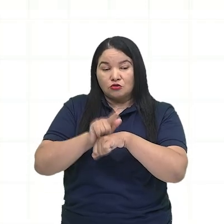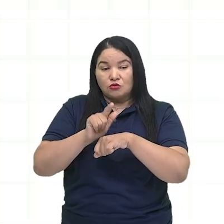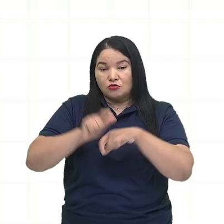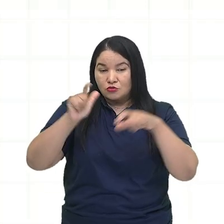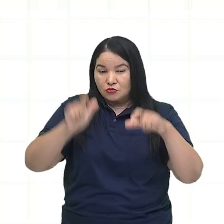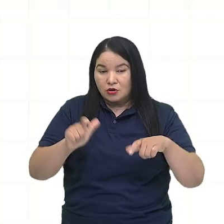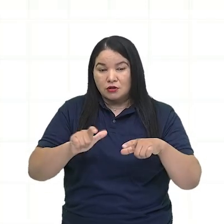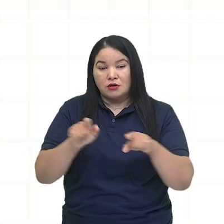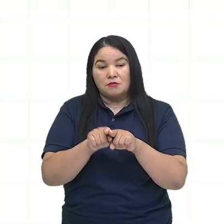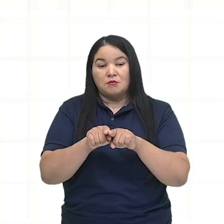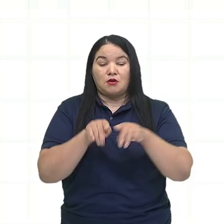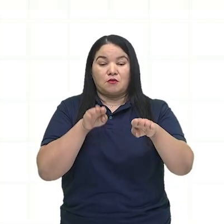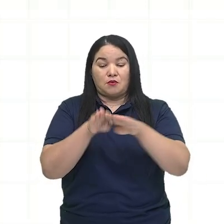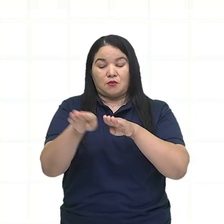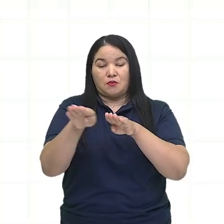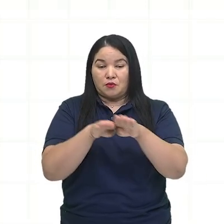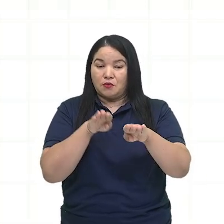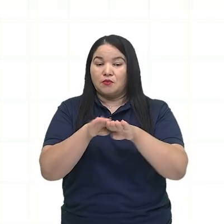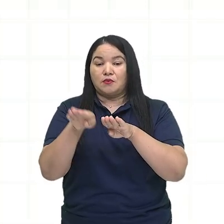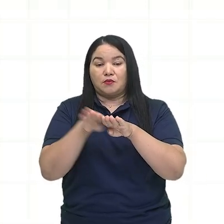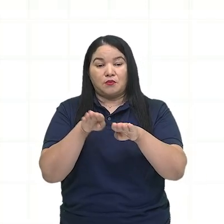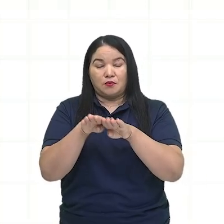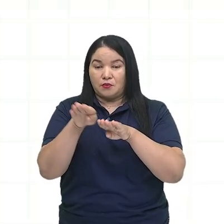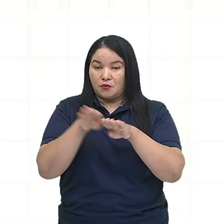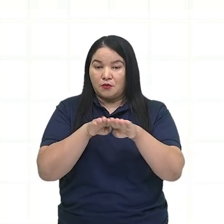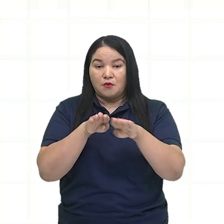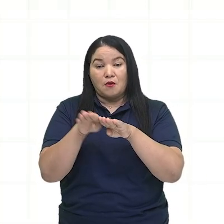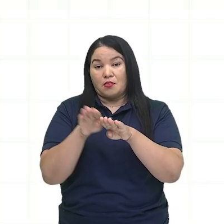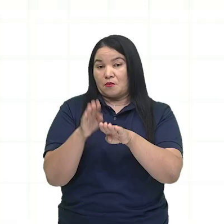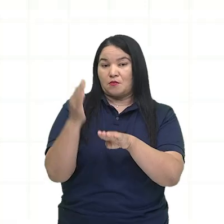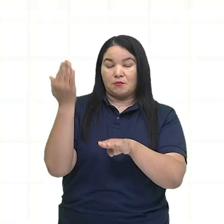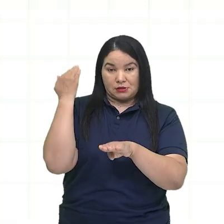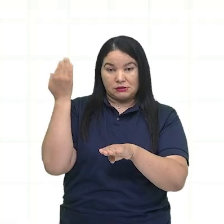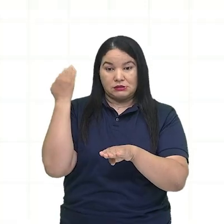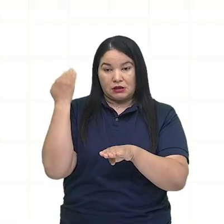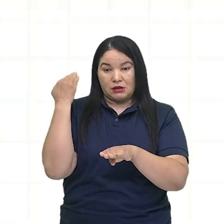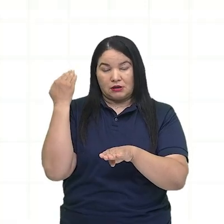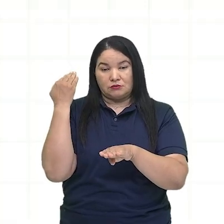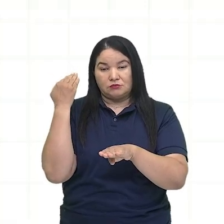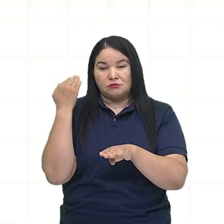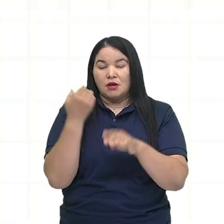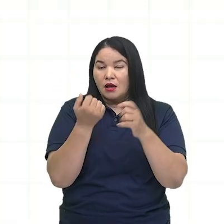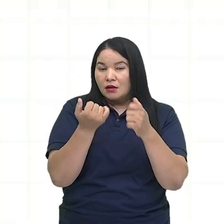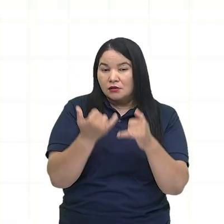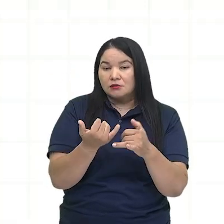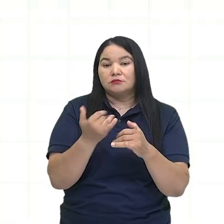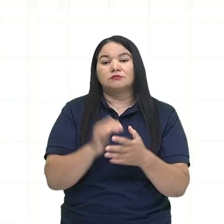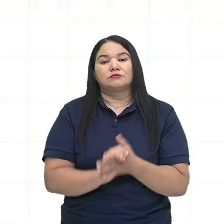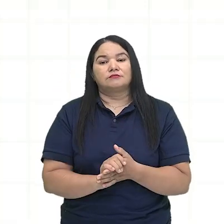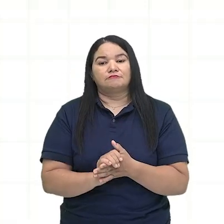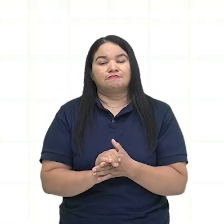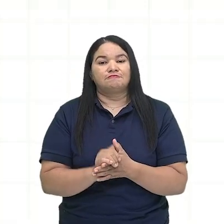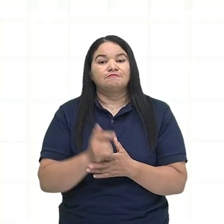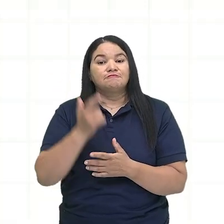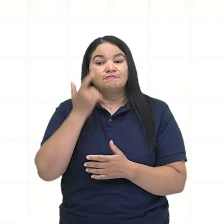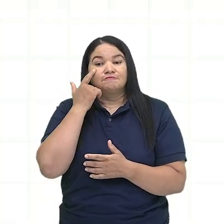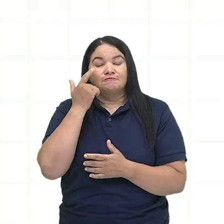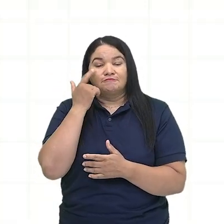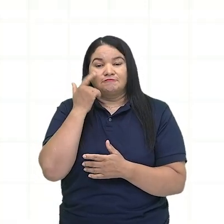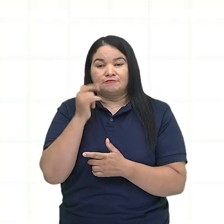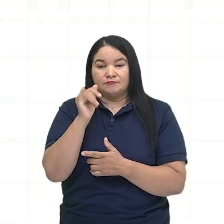o movimento dessas placas tectônicas no passado. Então, olha aí, nós vimos na ilustração como